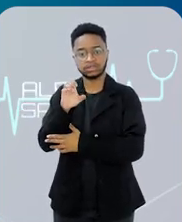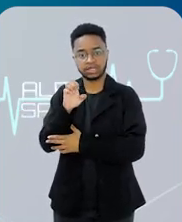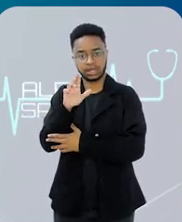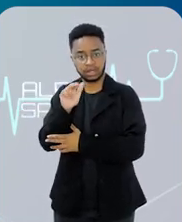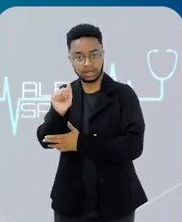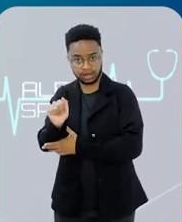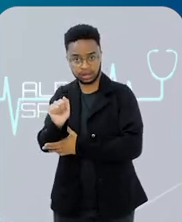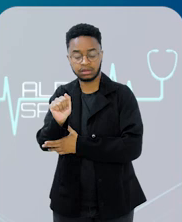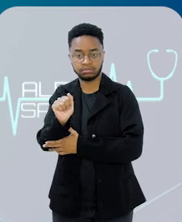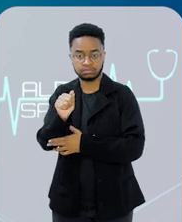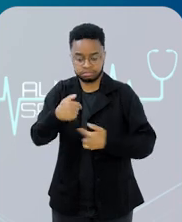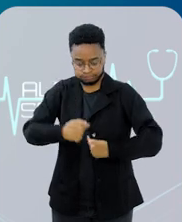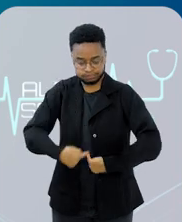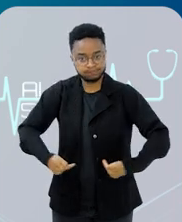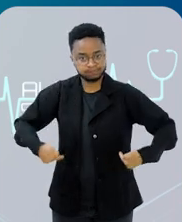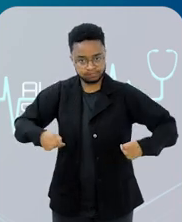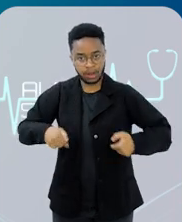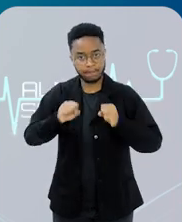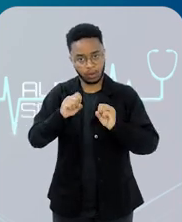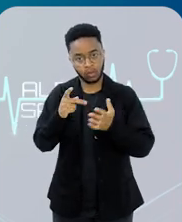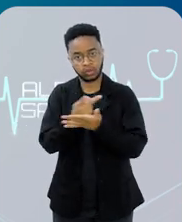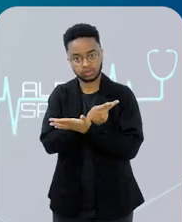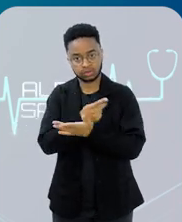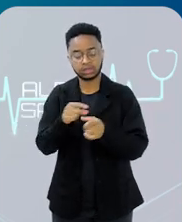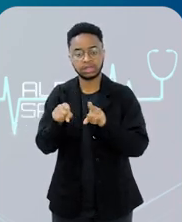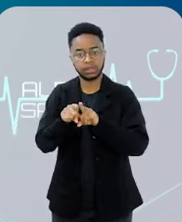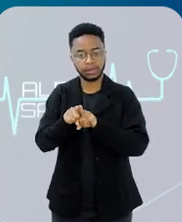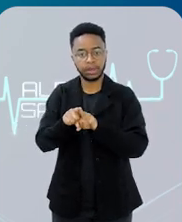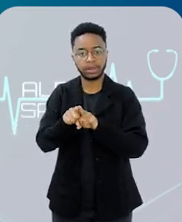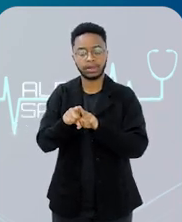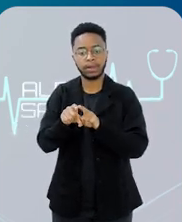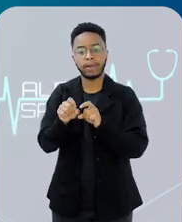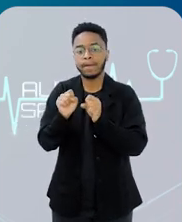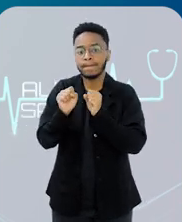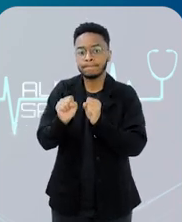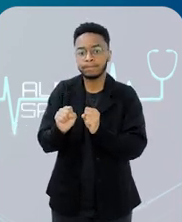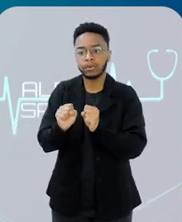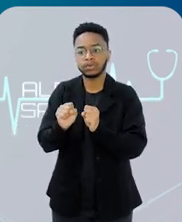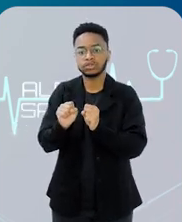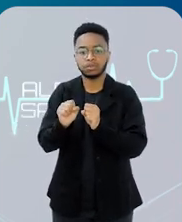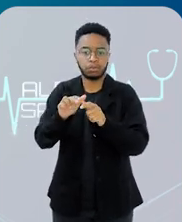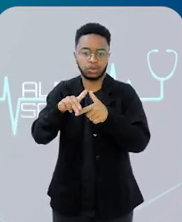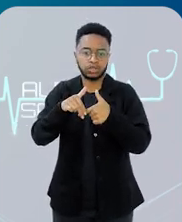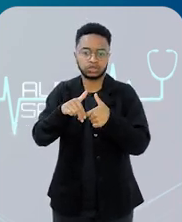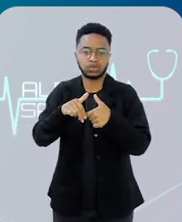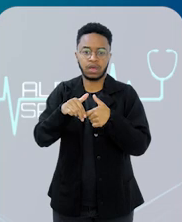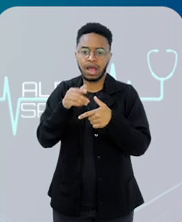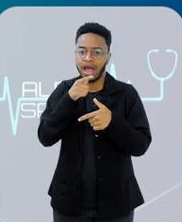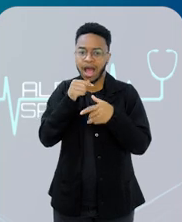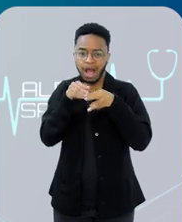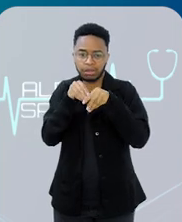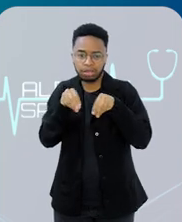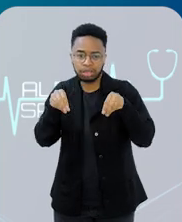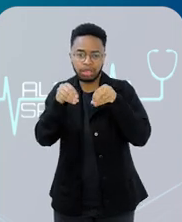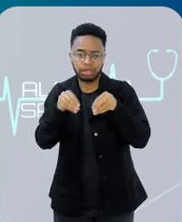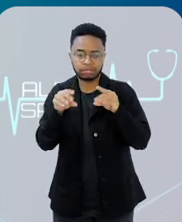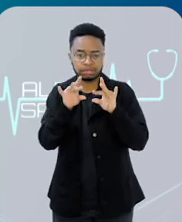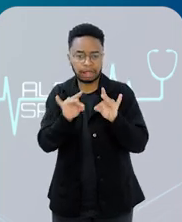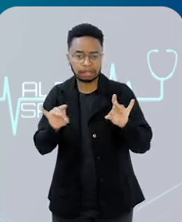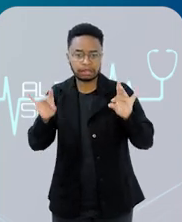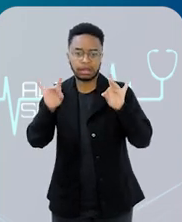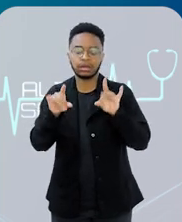Úlceras de pressão no sulco da mama, quadros pela umidade, de